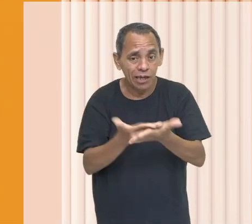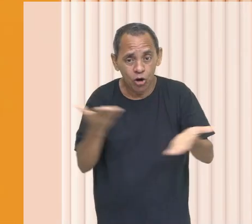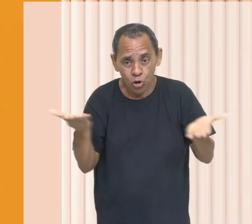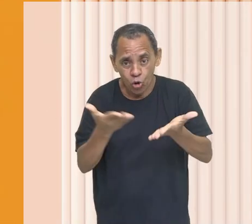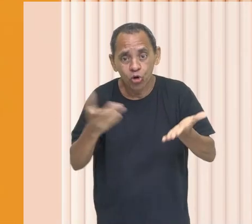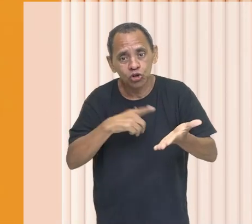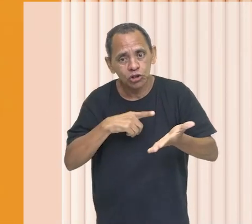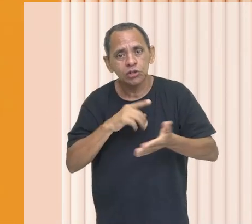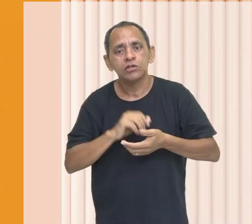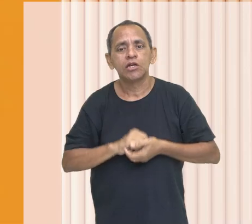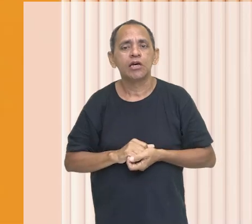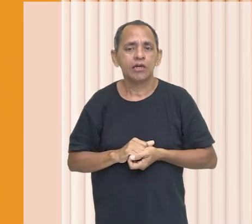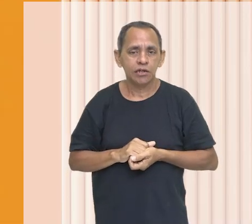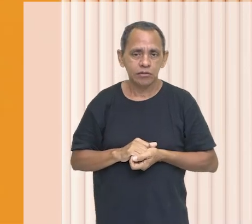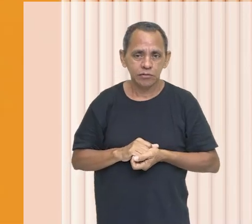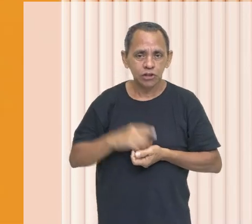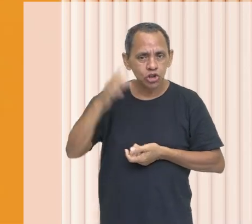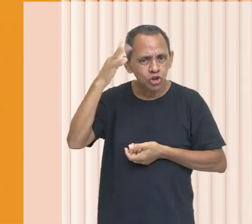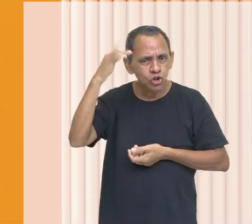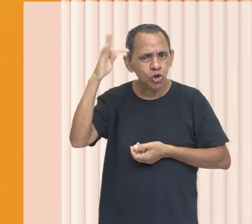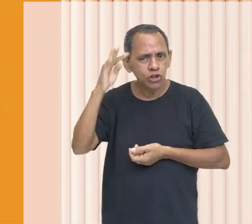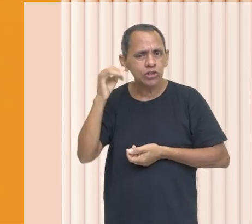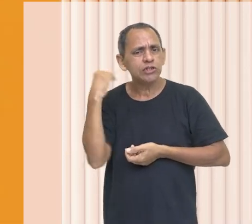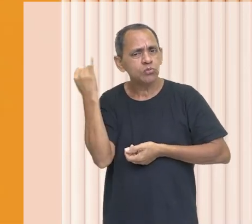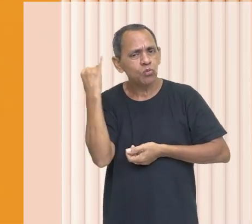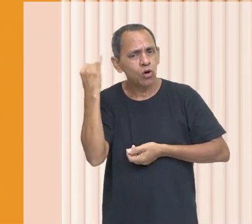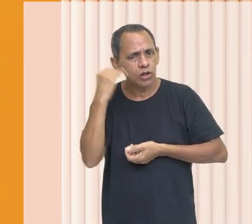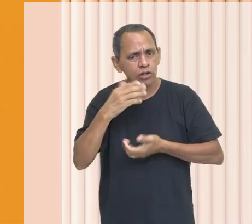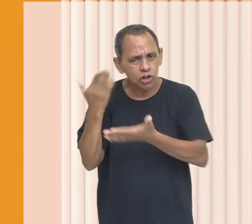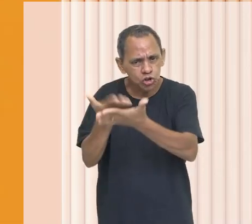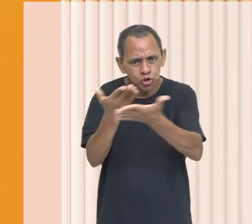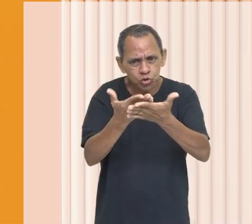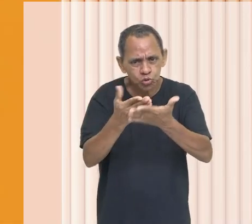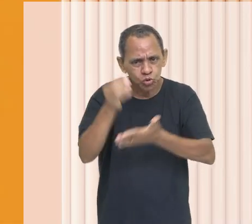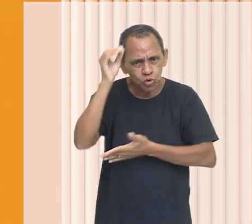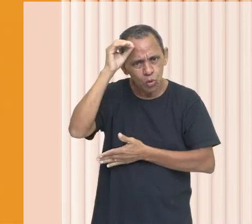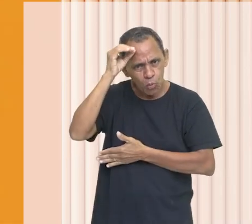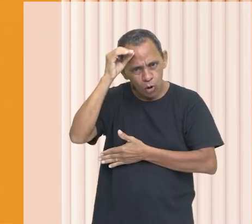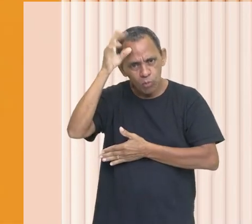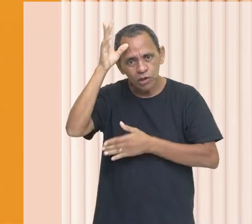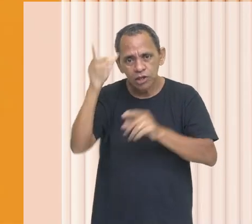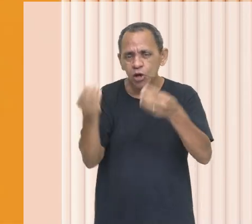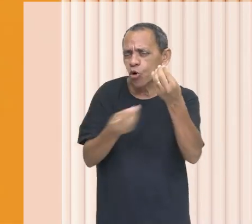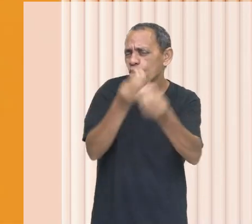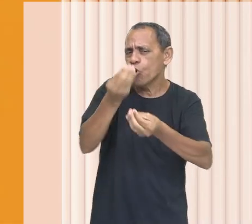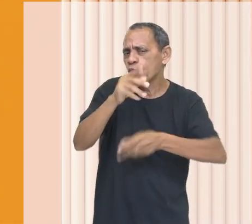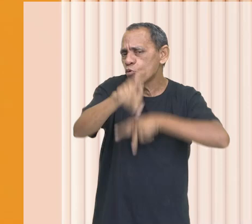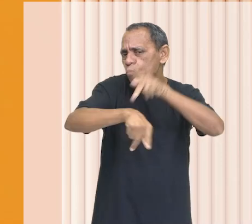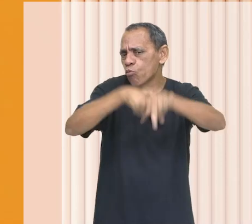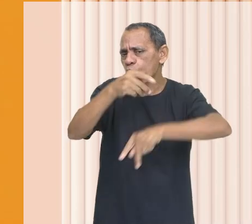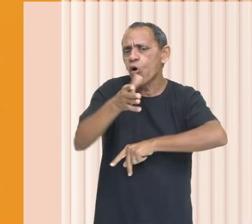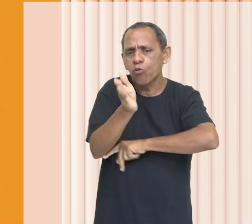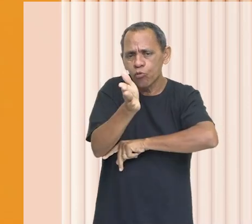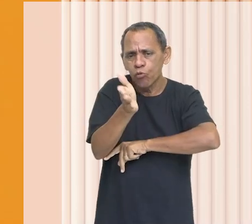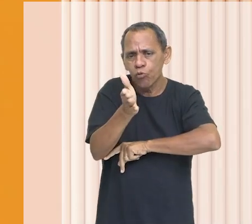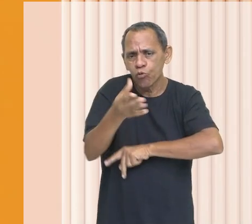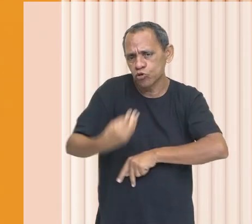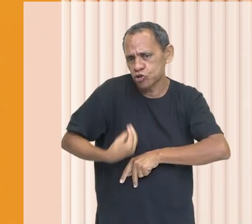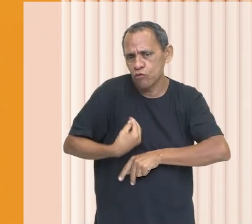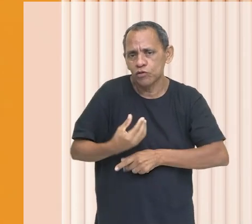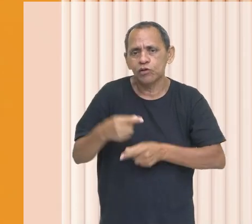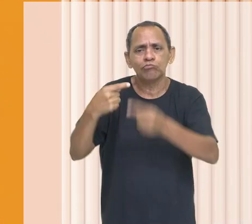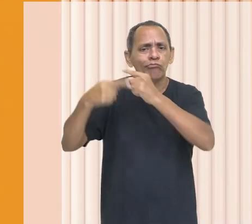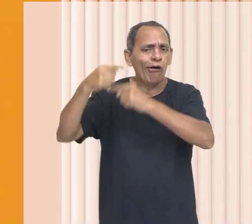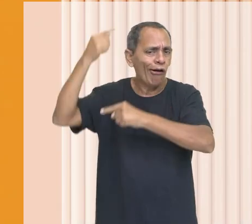teses, muitos estudos para tentar compreender como um povo que viveu há tanto tempo atrás e